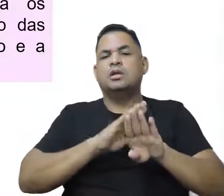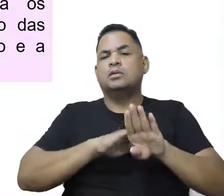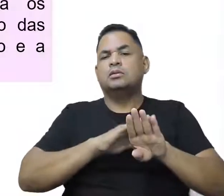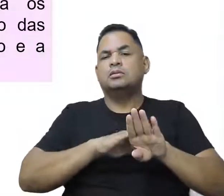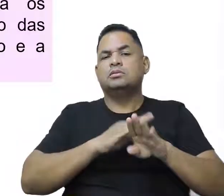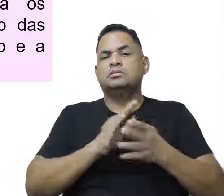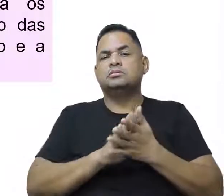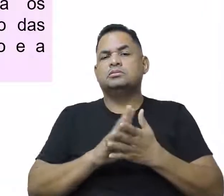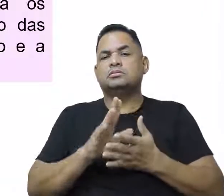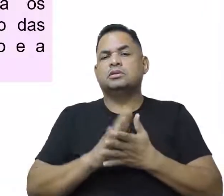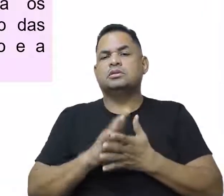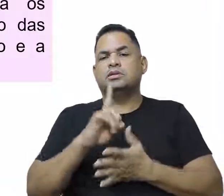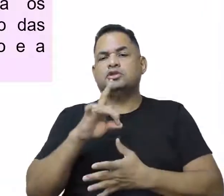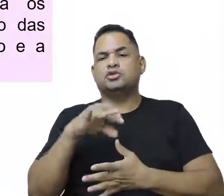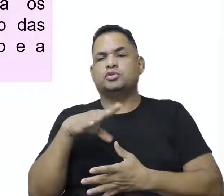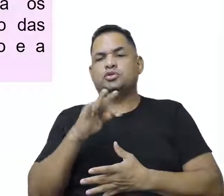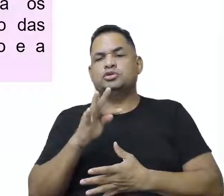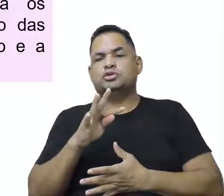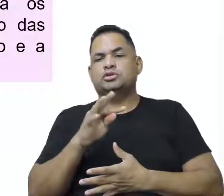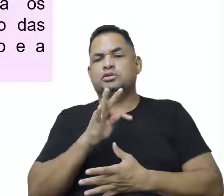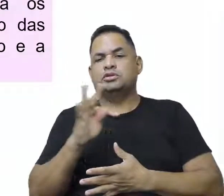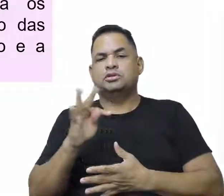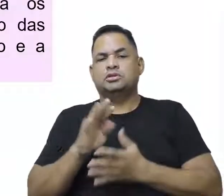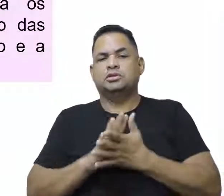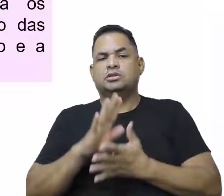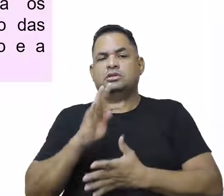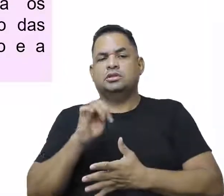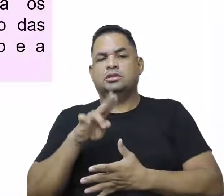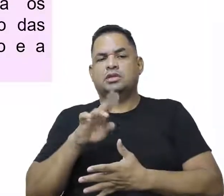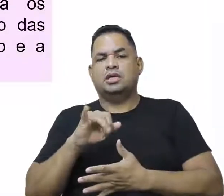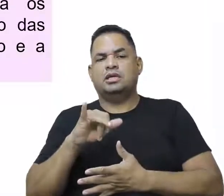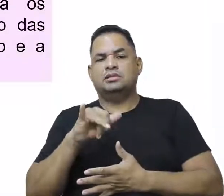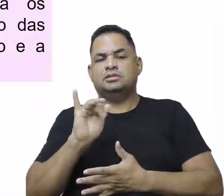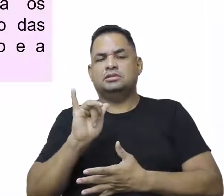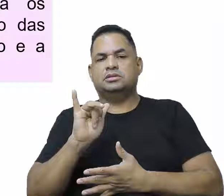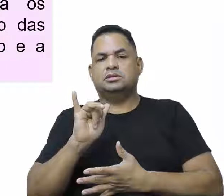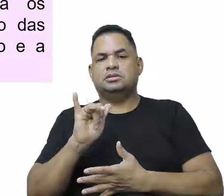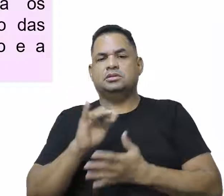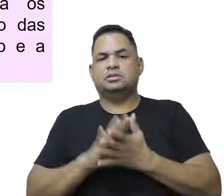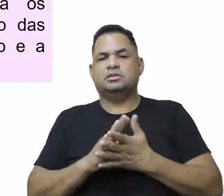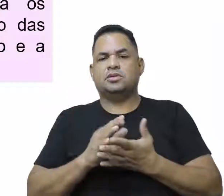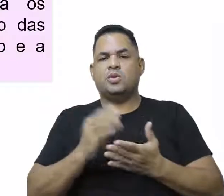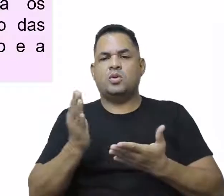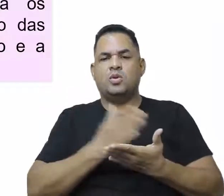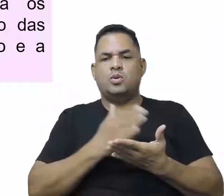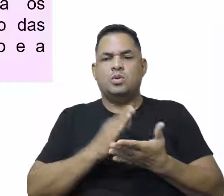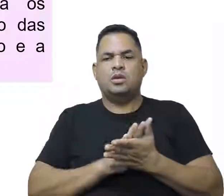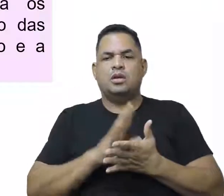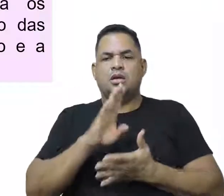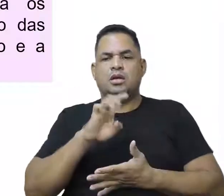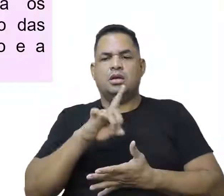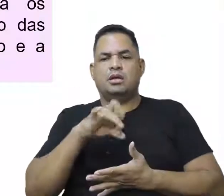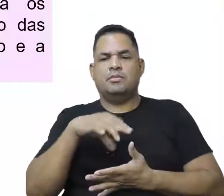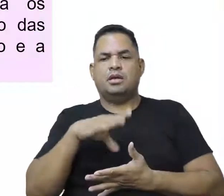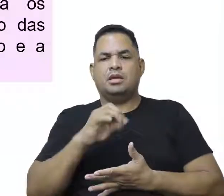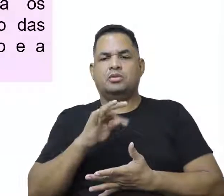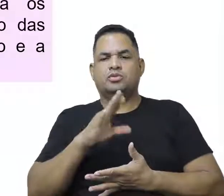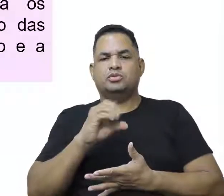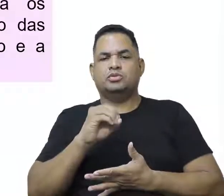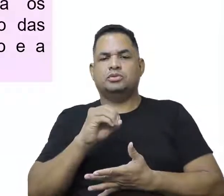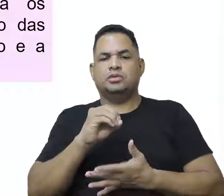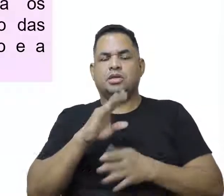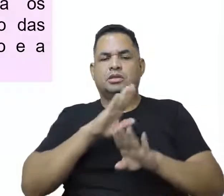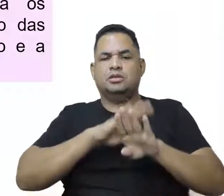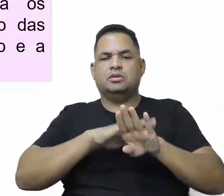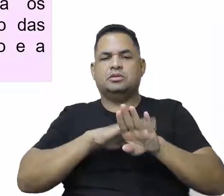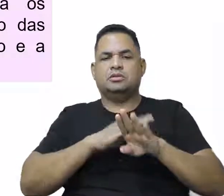de Tracy, em seu livro Elementos da Ideologia, no sentido de ciência da gênese das